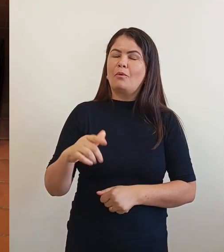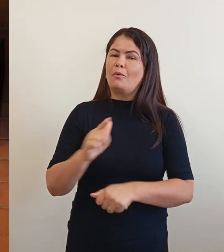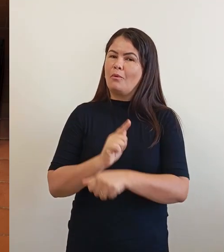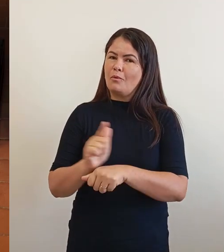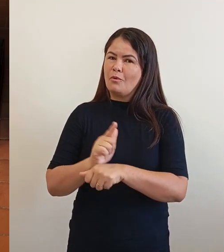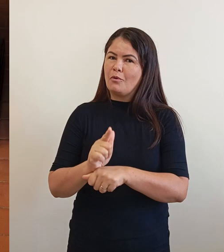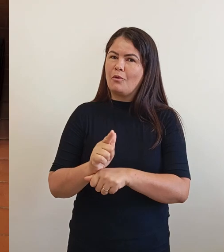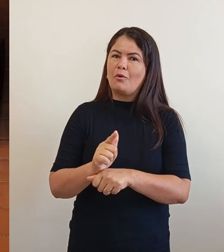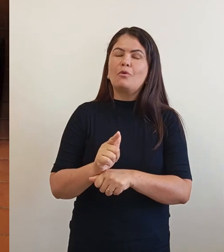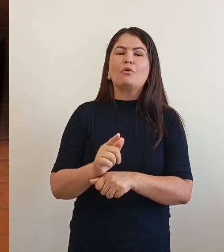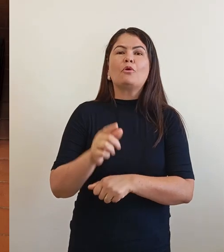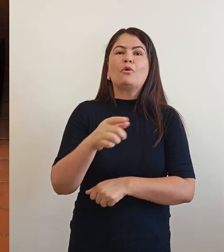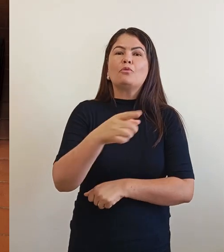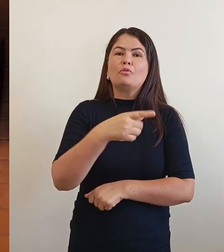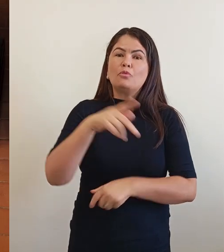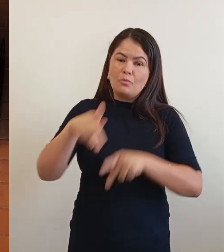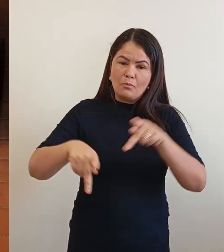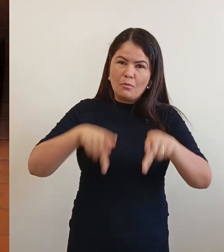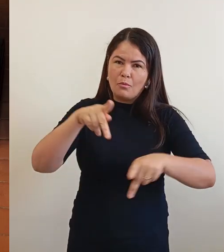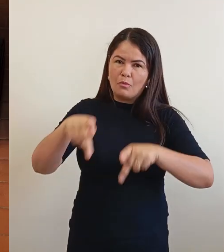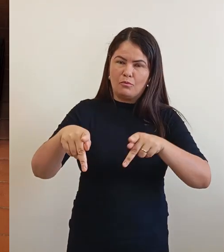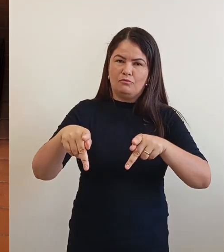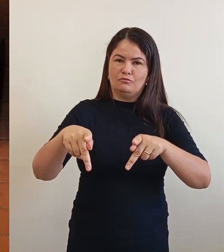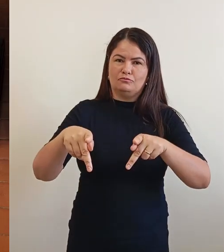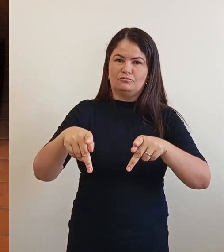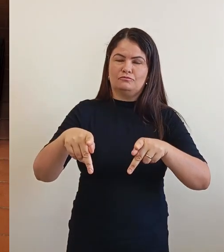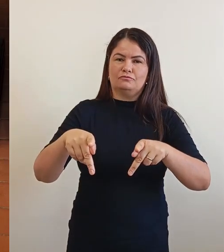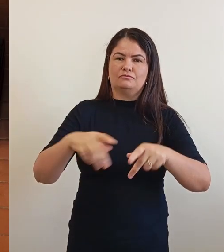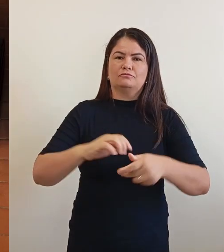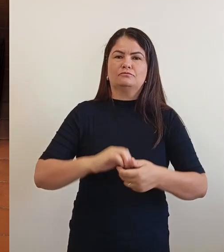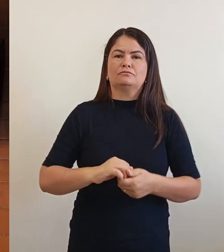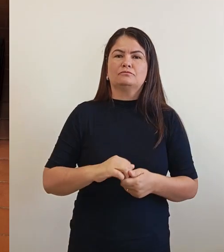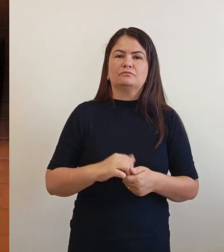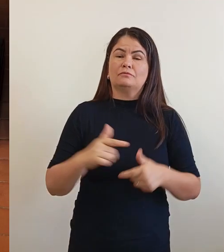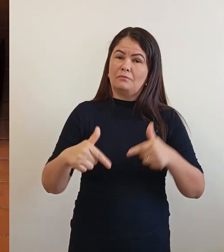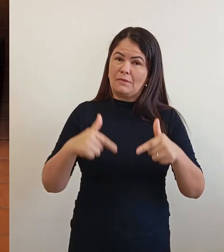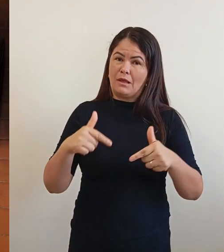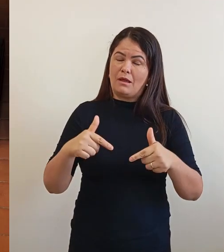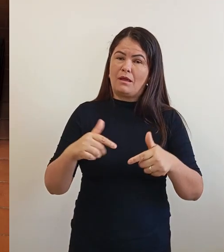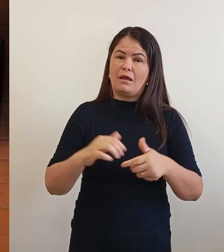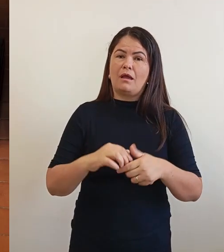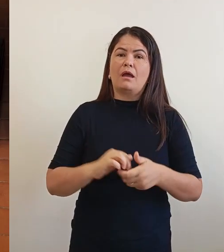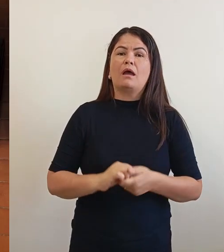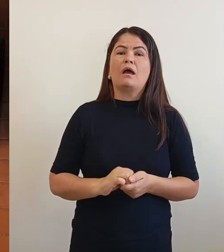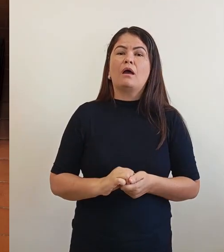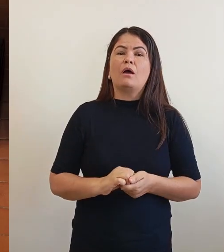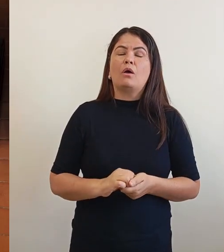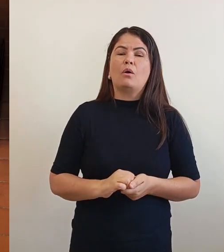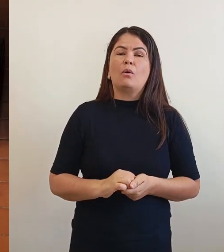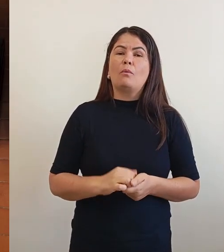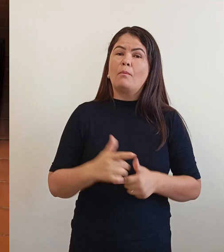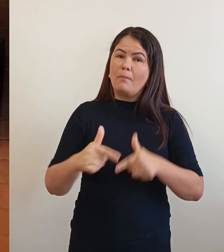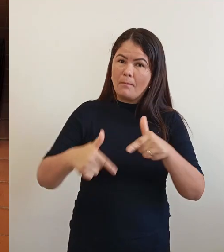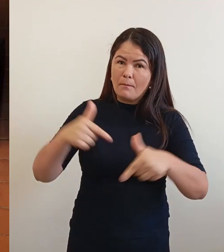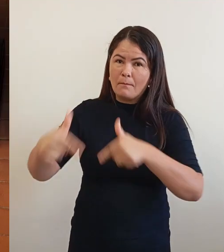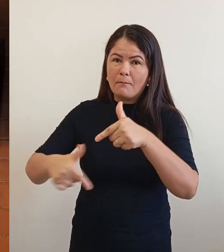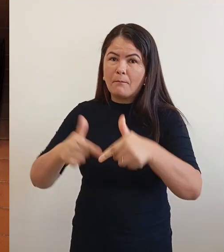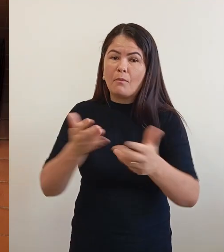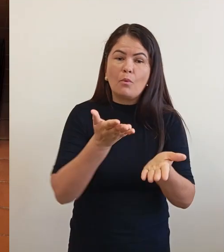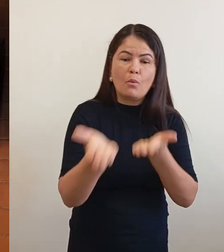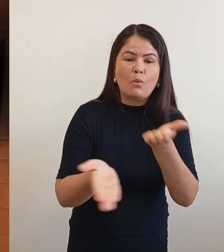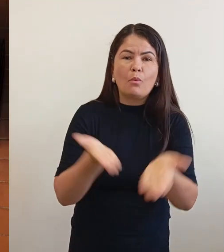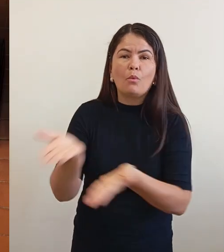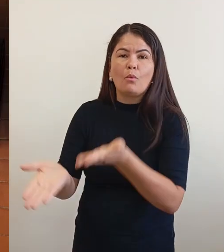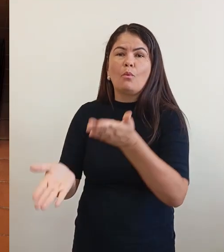pôr na ocupação para atender o povo com carinho e com amor. E